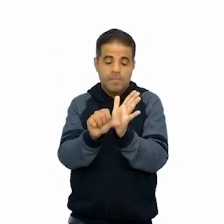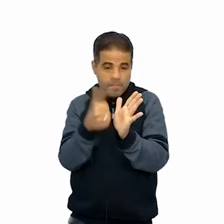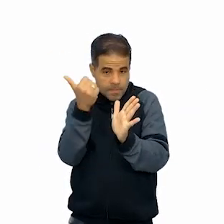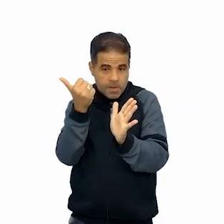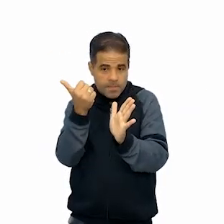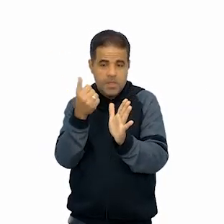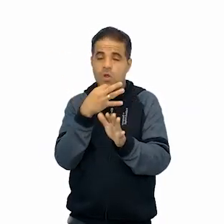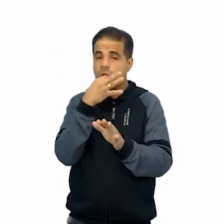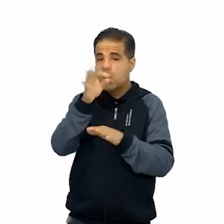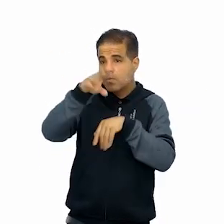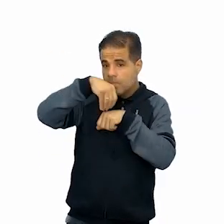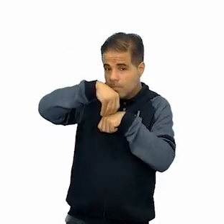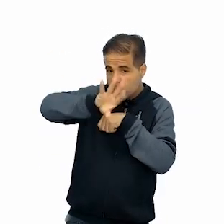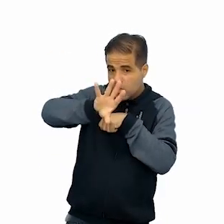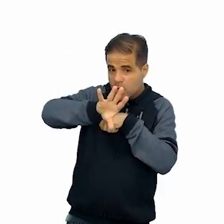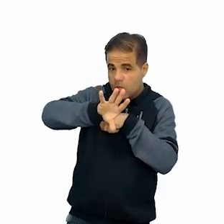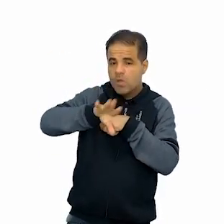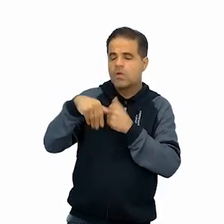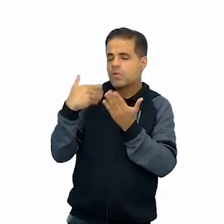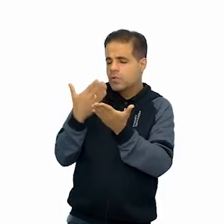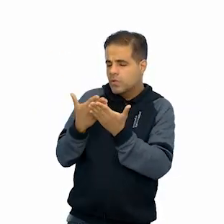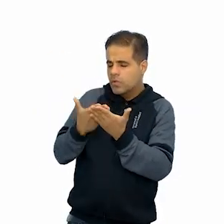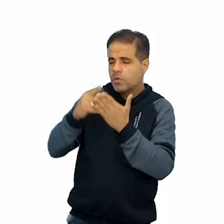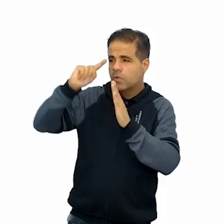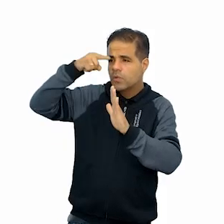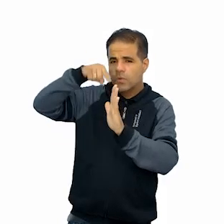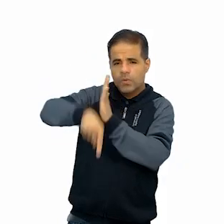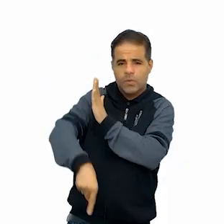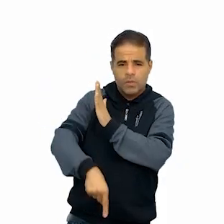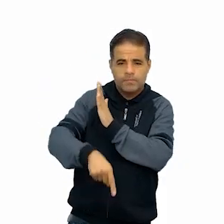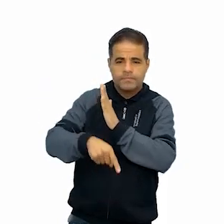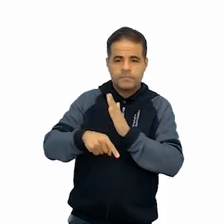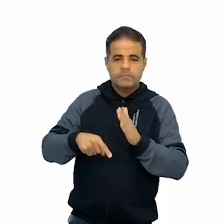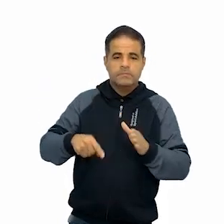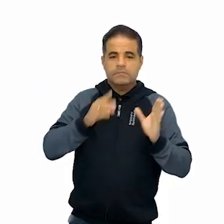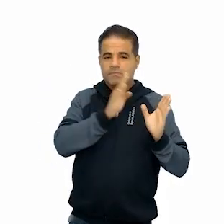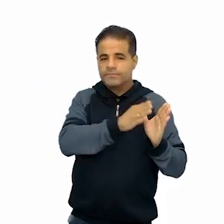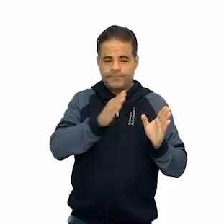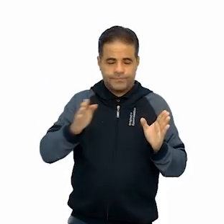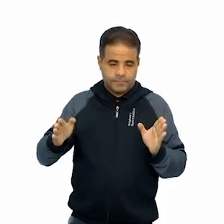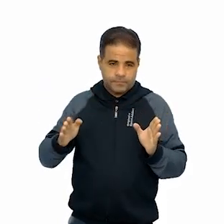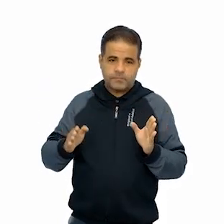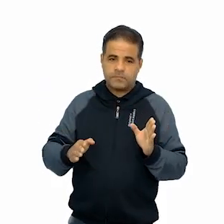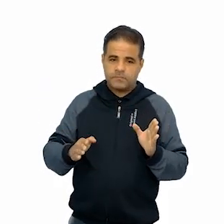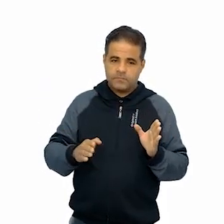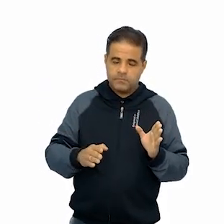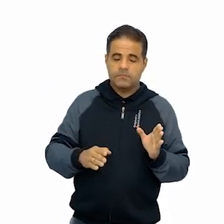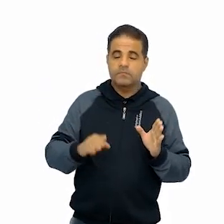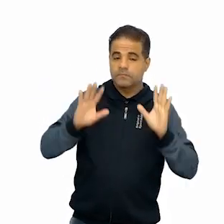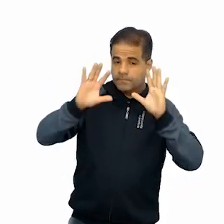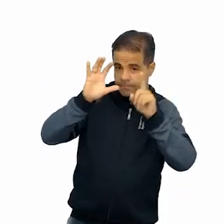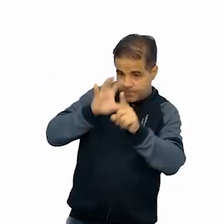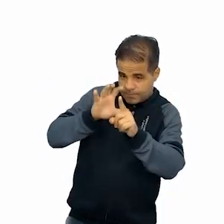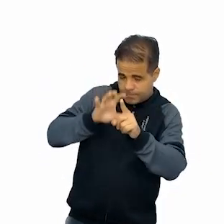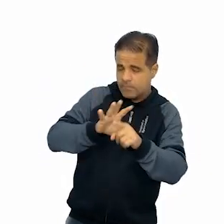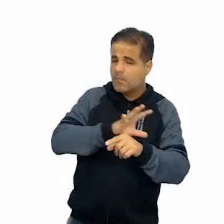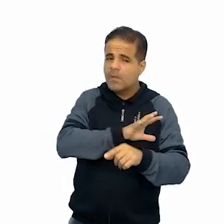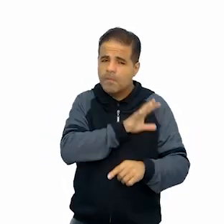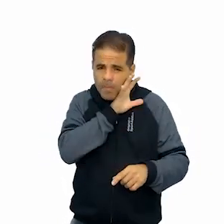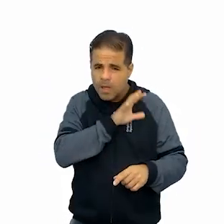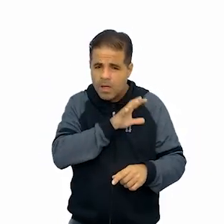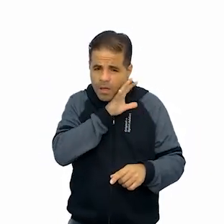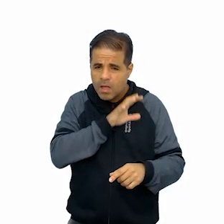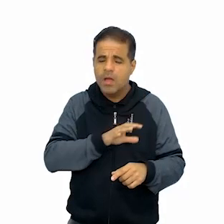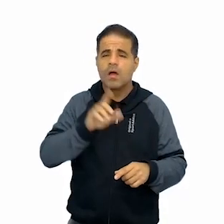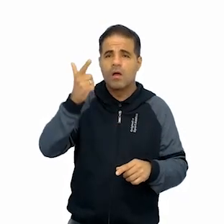primeira sugestão, estudo e aprofundamento da sequência didática, animais brasileiros ameaçados de extinção, e